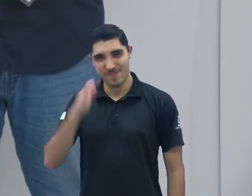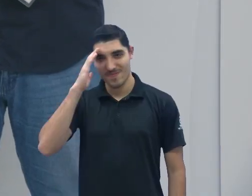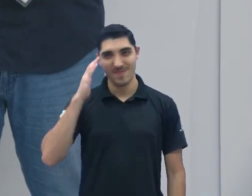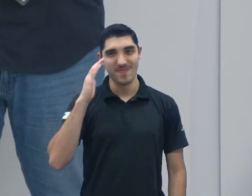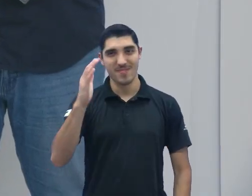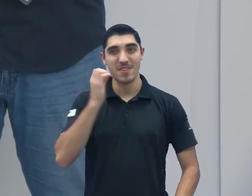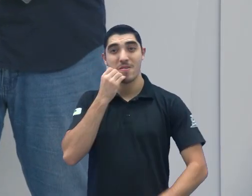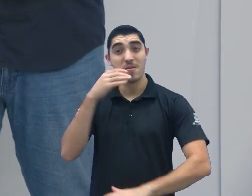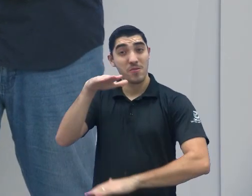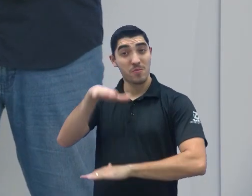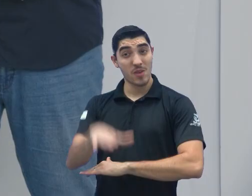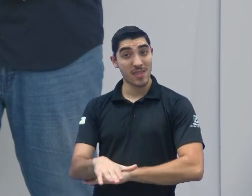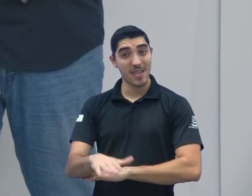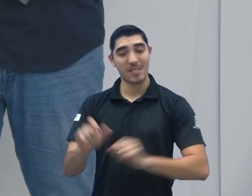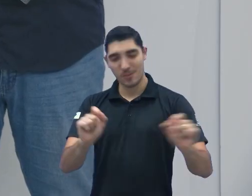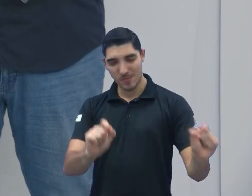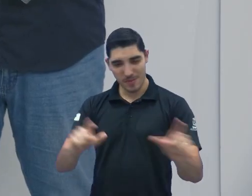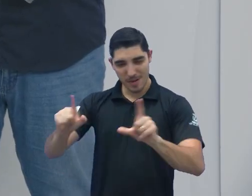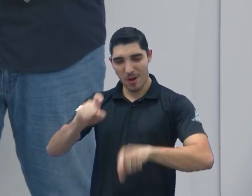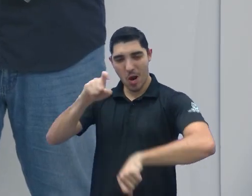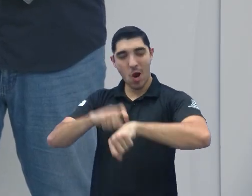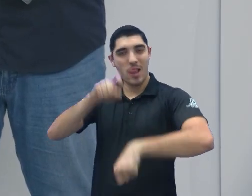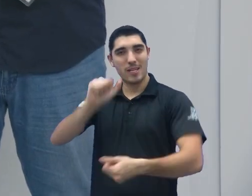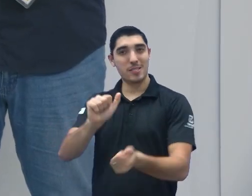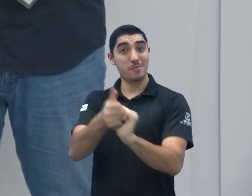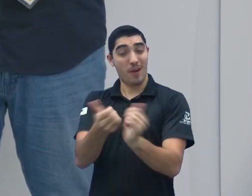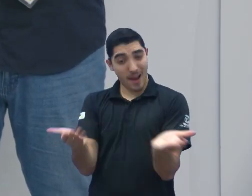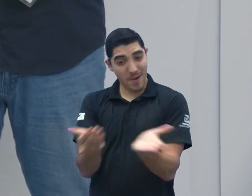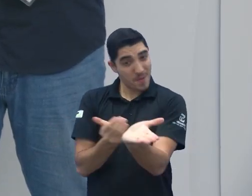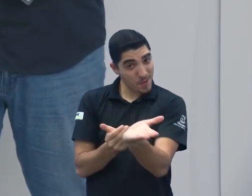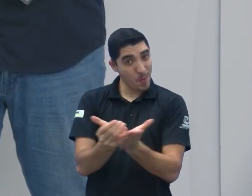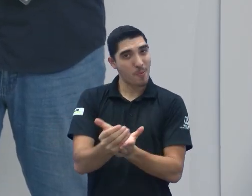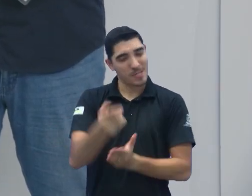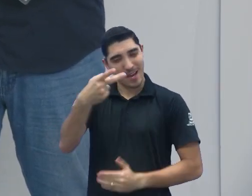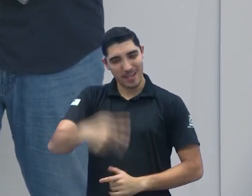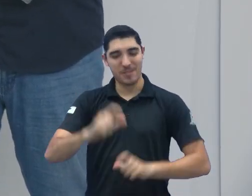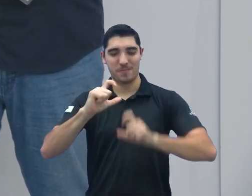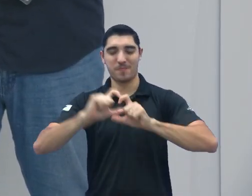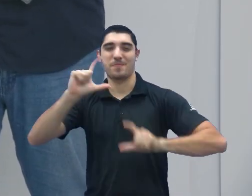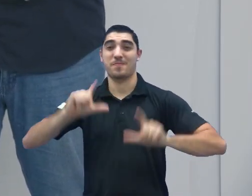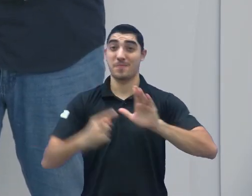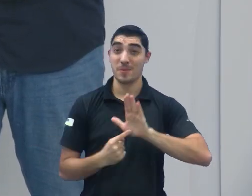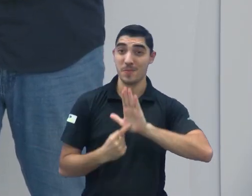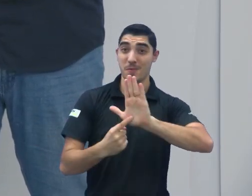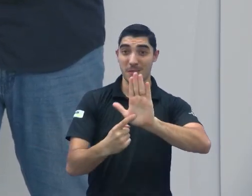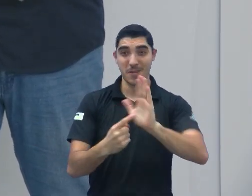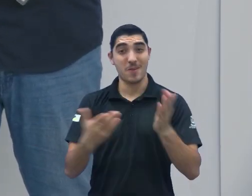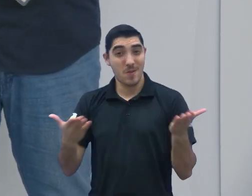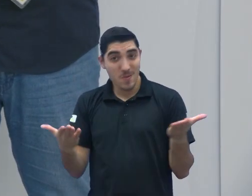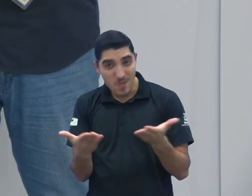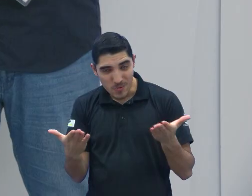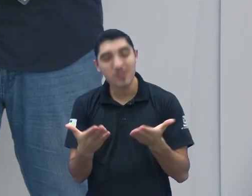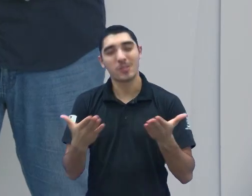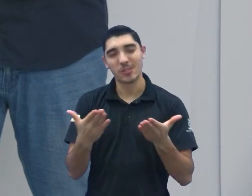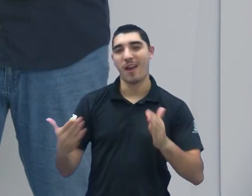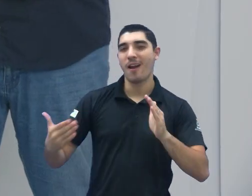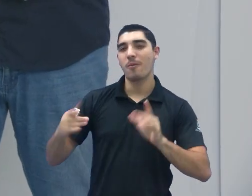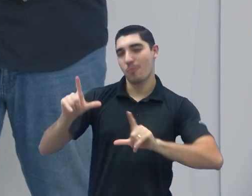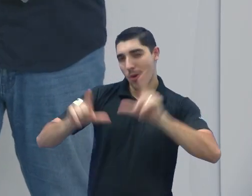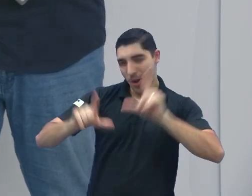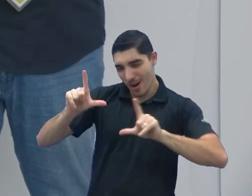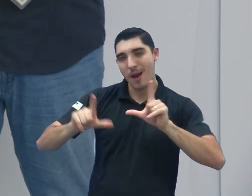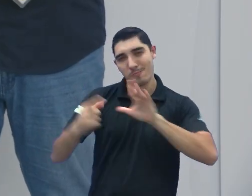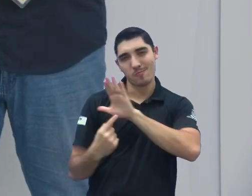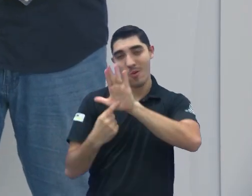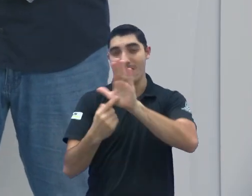boa tarde para você. Tá começando ao vivaço o programa Hora do Esporte aqui na tela da TV Câmara de São José dos Campos. Vamos juntos até às 3 da tarde, trazendo,